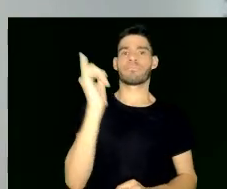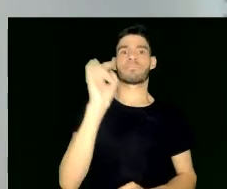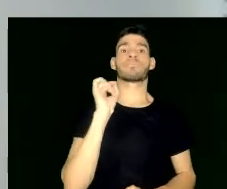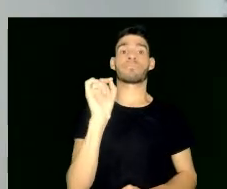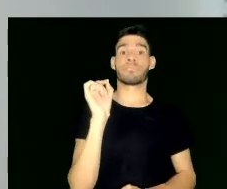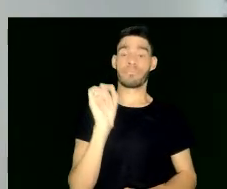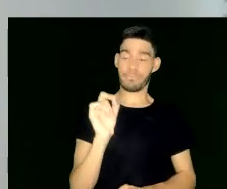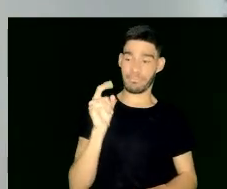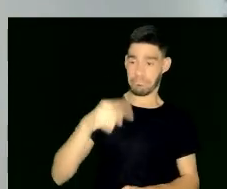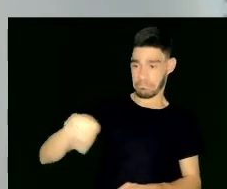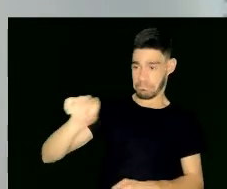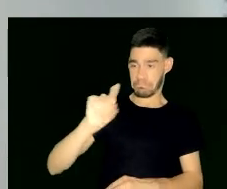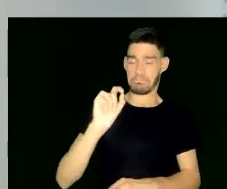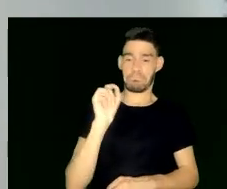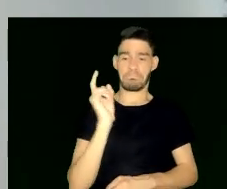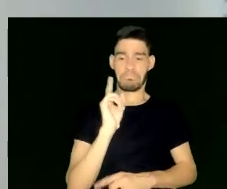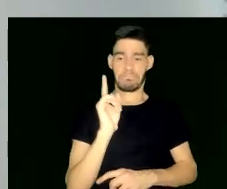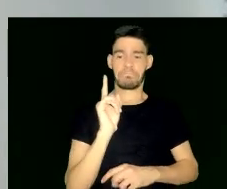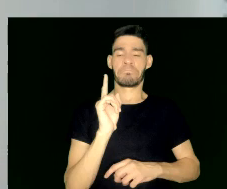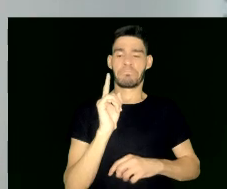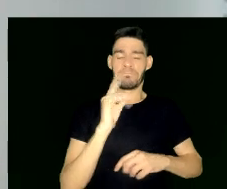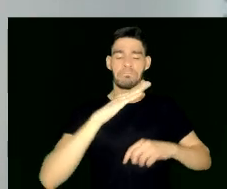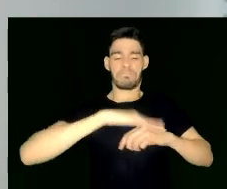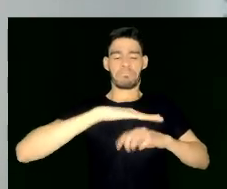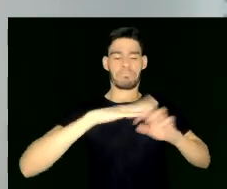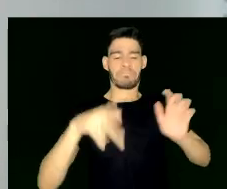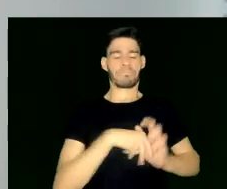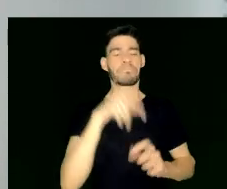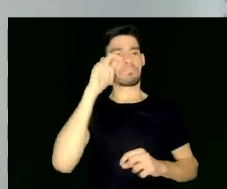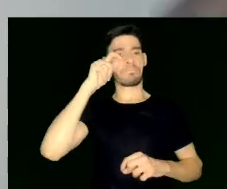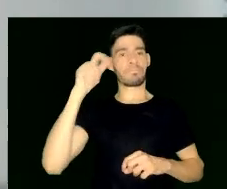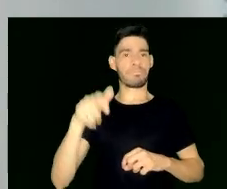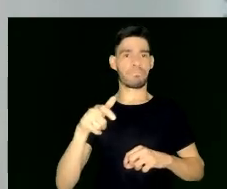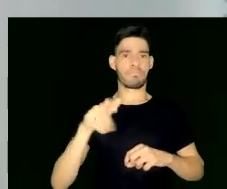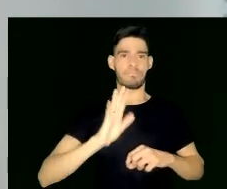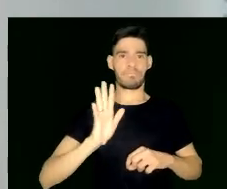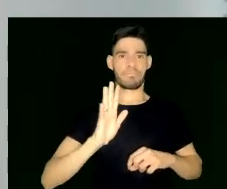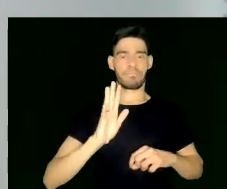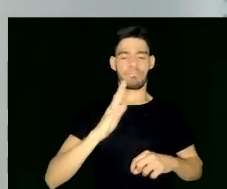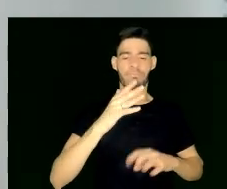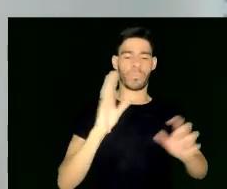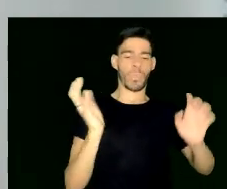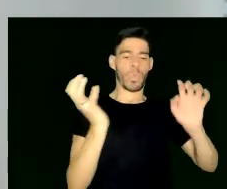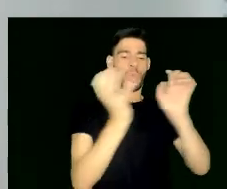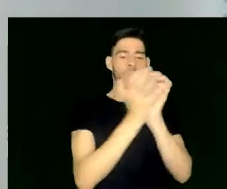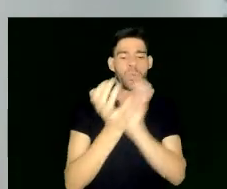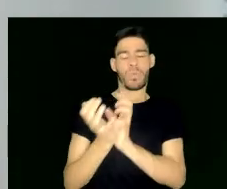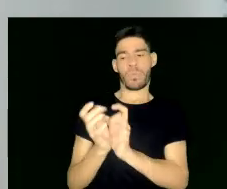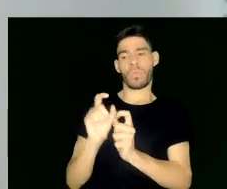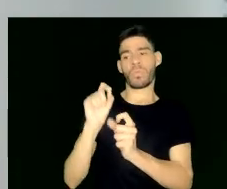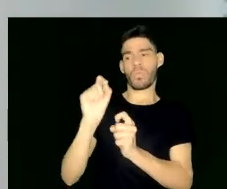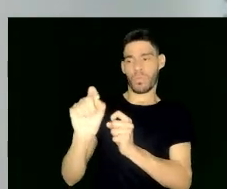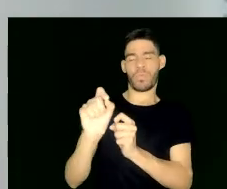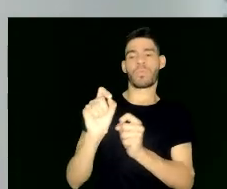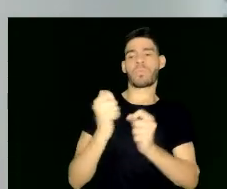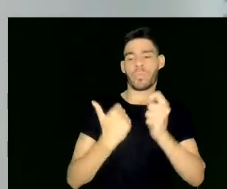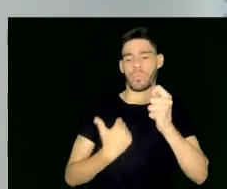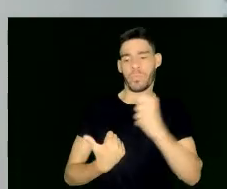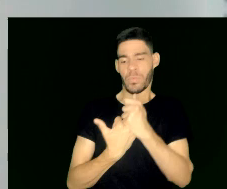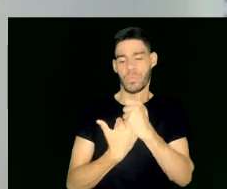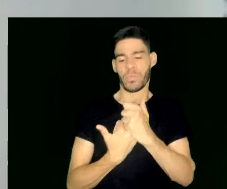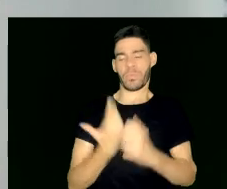elemento importante para que eles não sirvam aos seus próprios interesses ou interesses desses grupos que